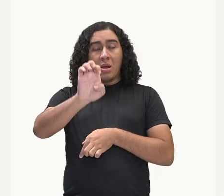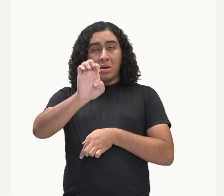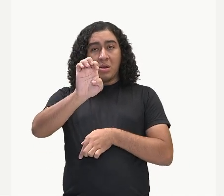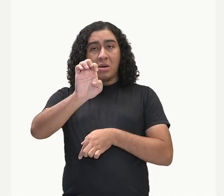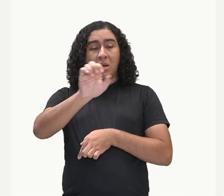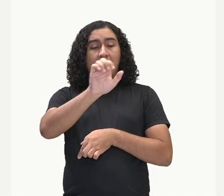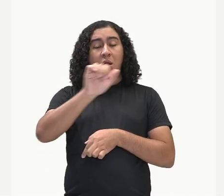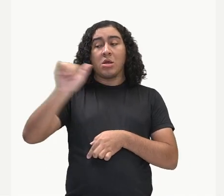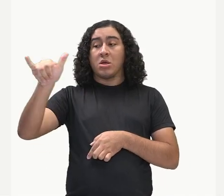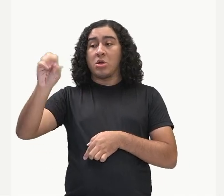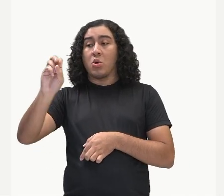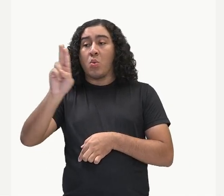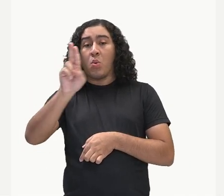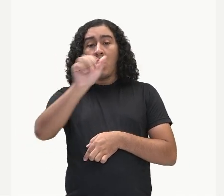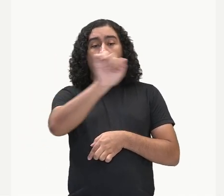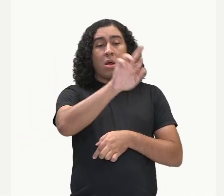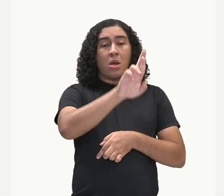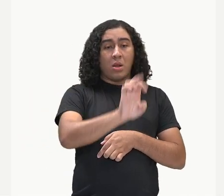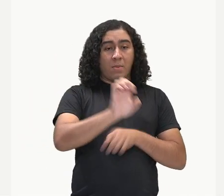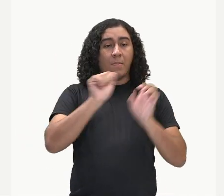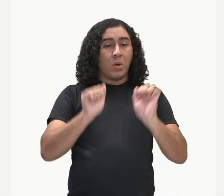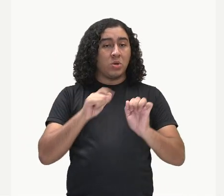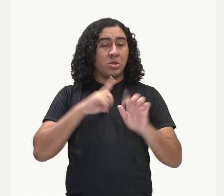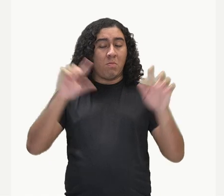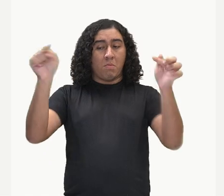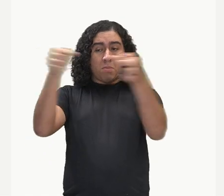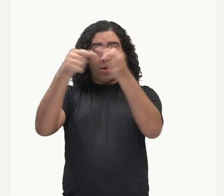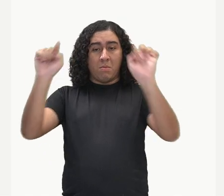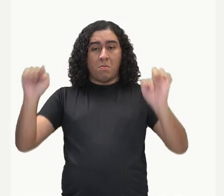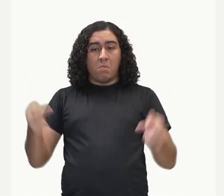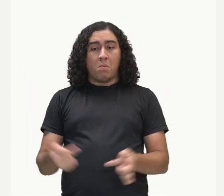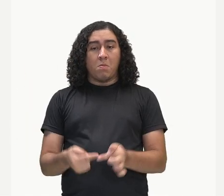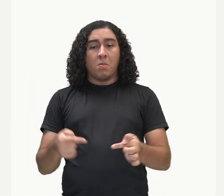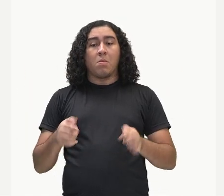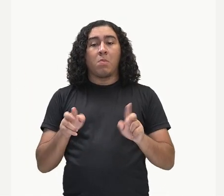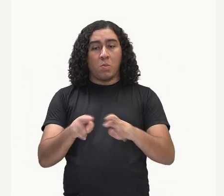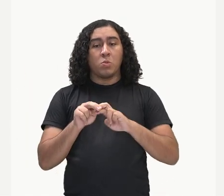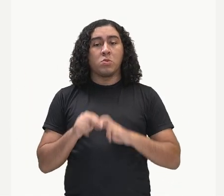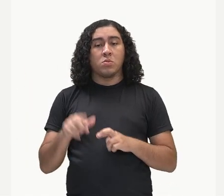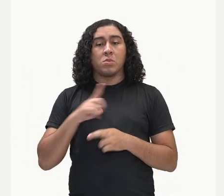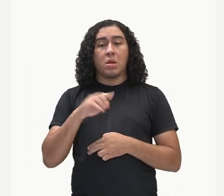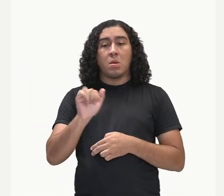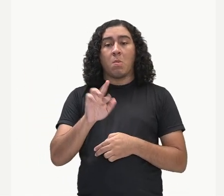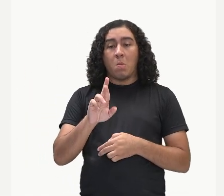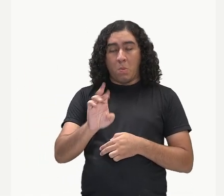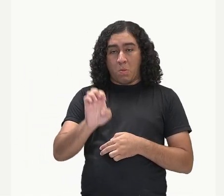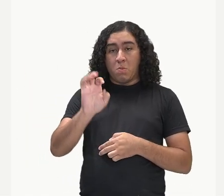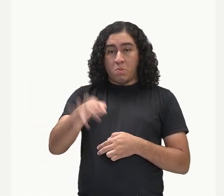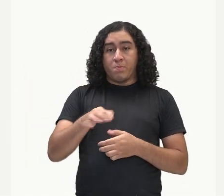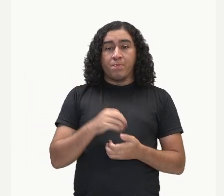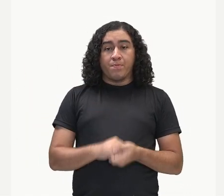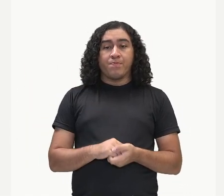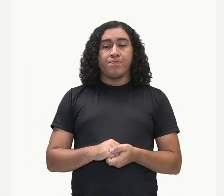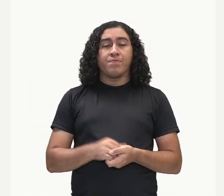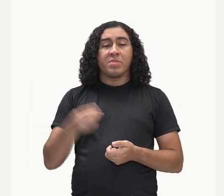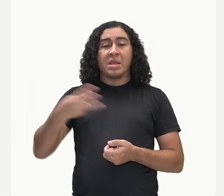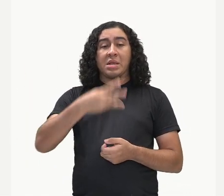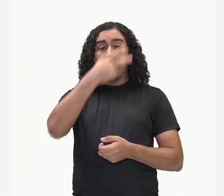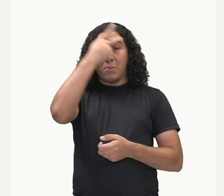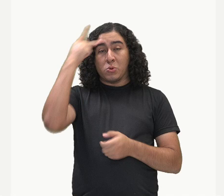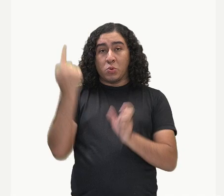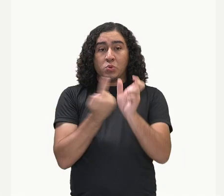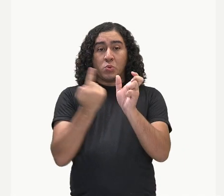you, que pode ser você ou vocês. Então, por isso, ele tem a sua conjugação are. E aí, terceira pessoa do